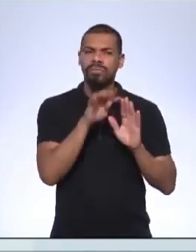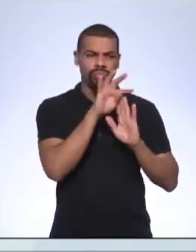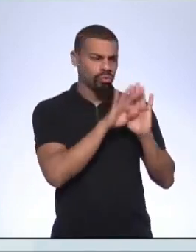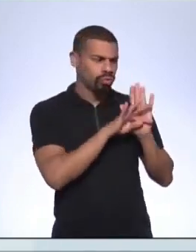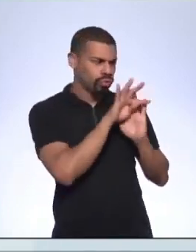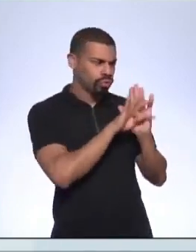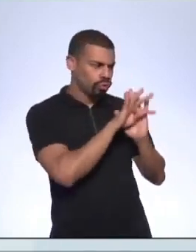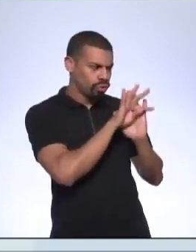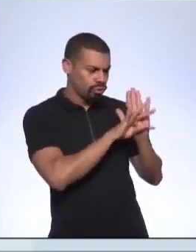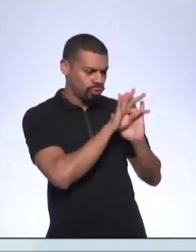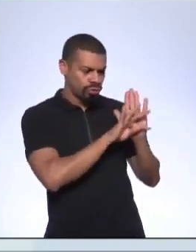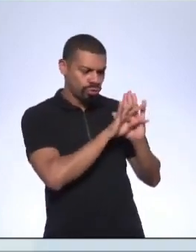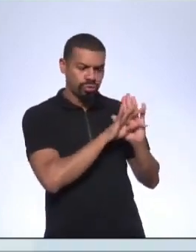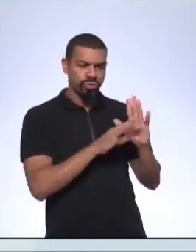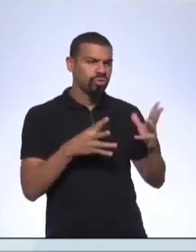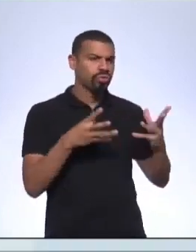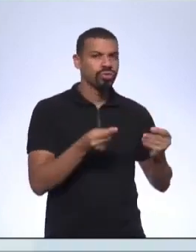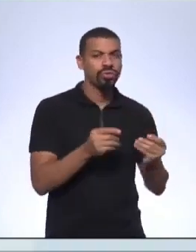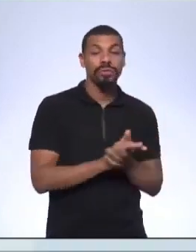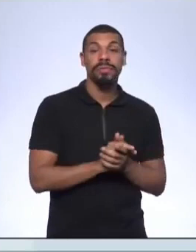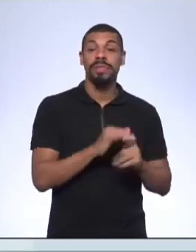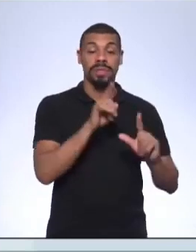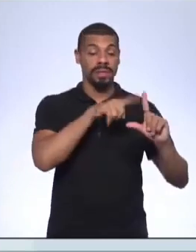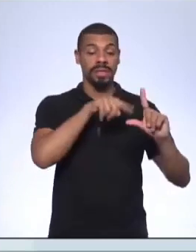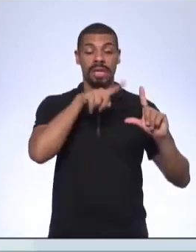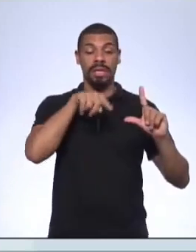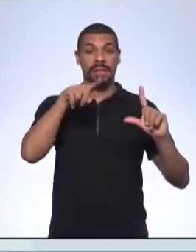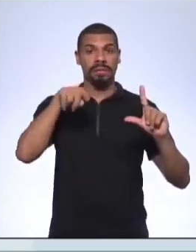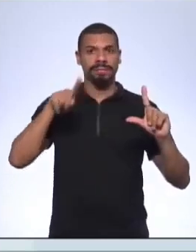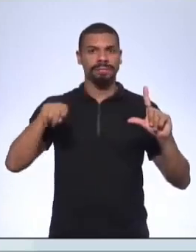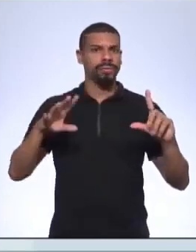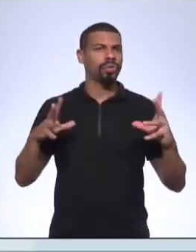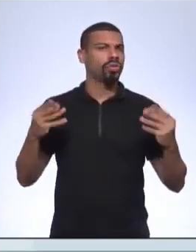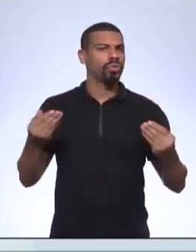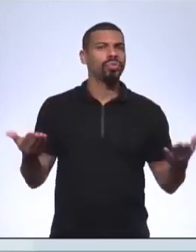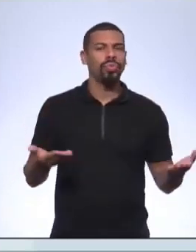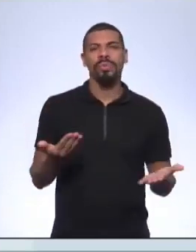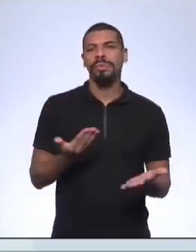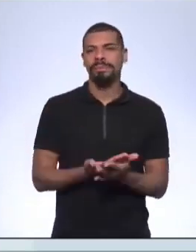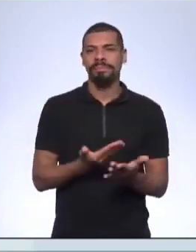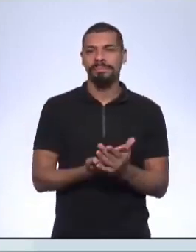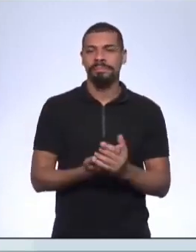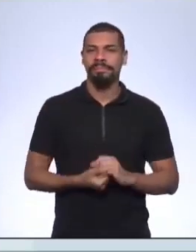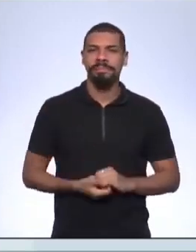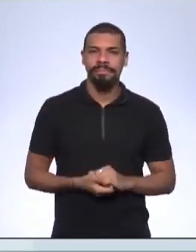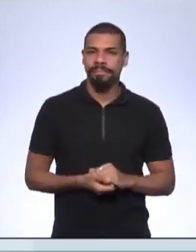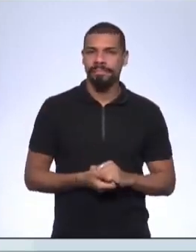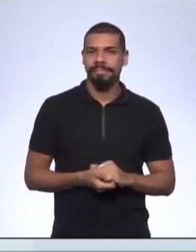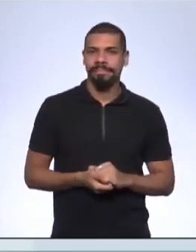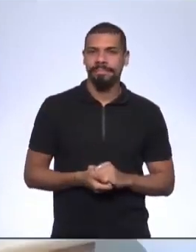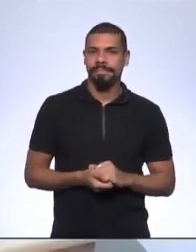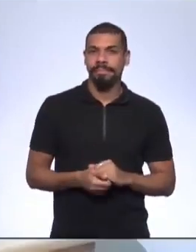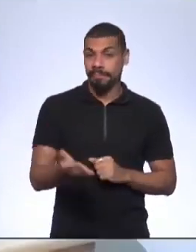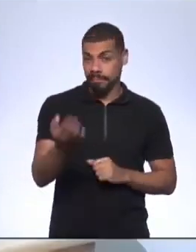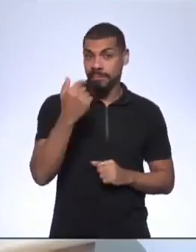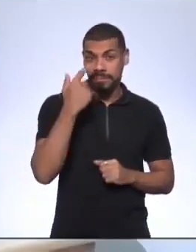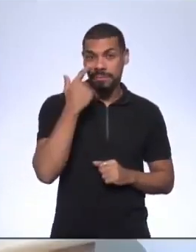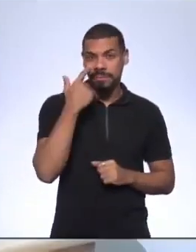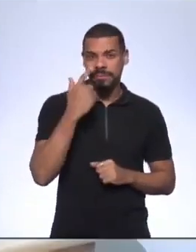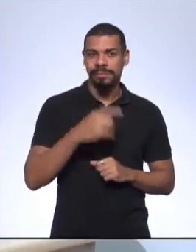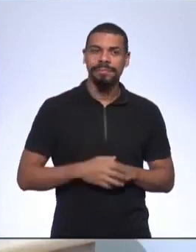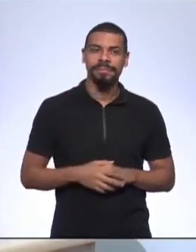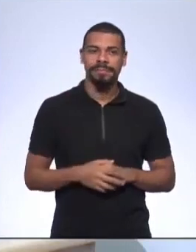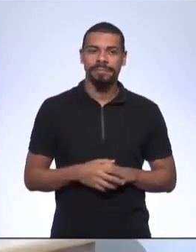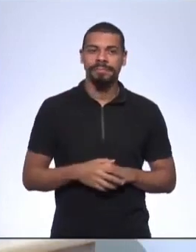da interpretação de gráficos. Tá legal? Tudo isso na aula de hoje. Bora então fazer essa diferença